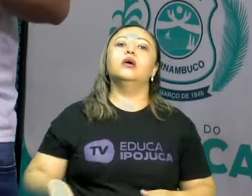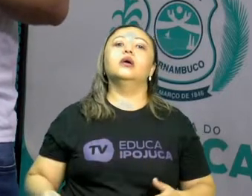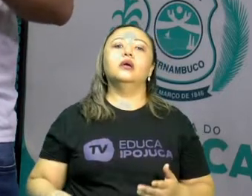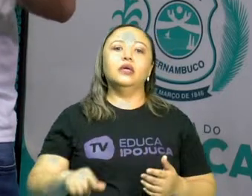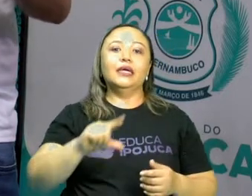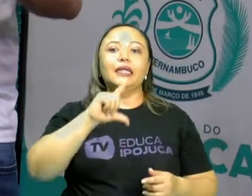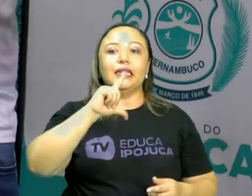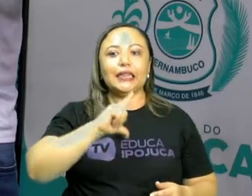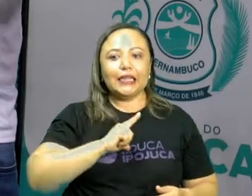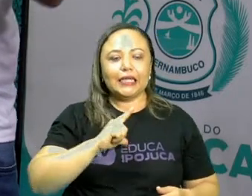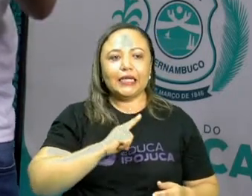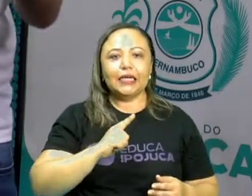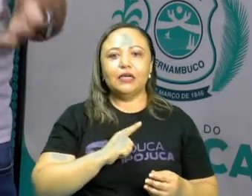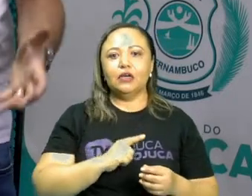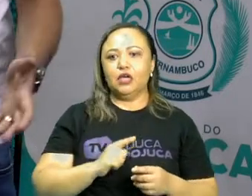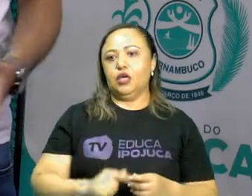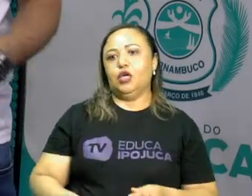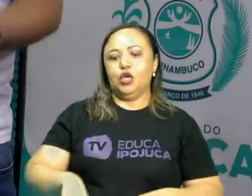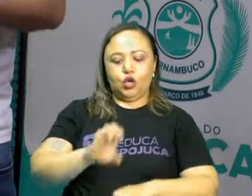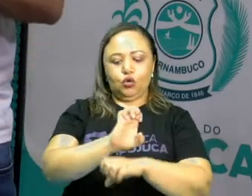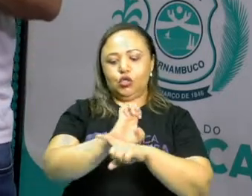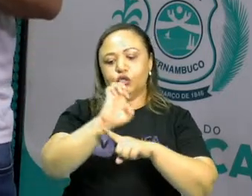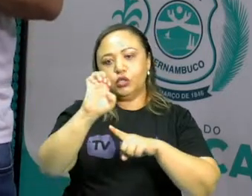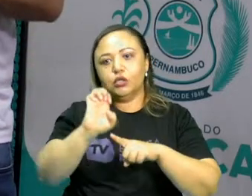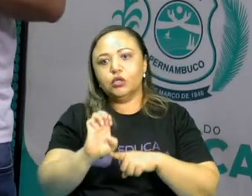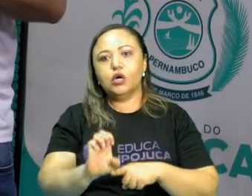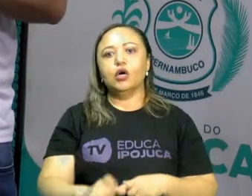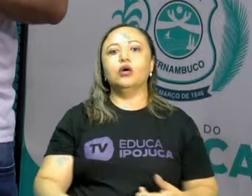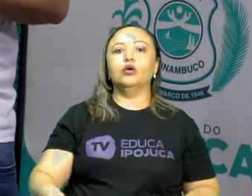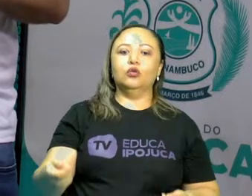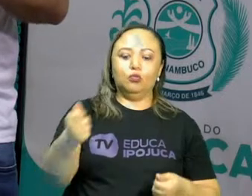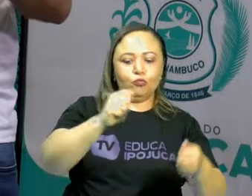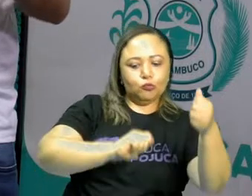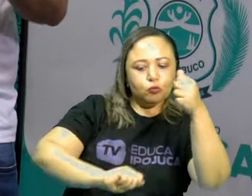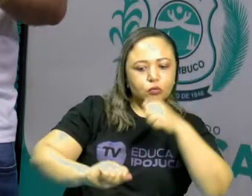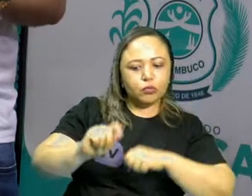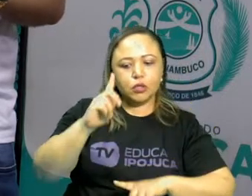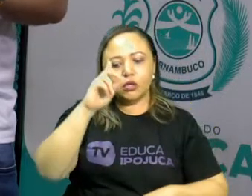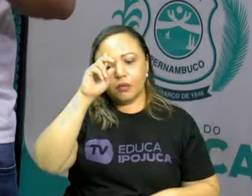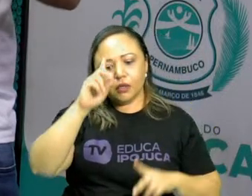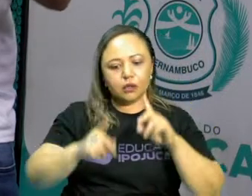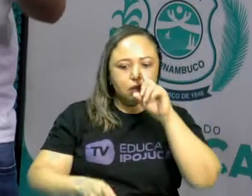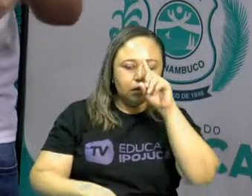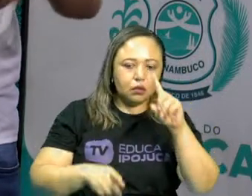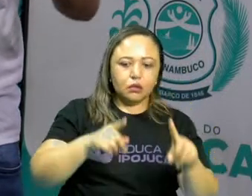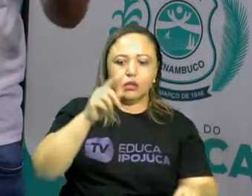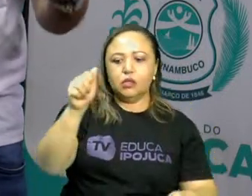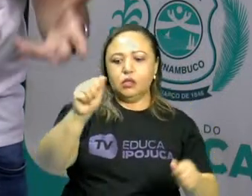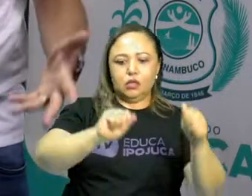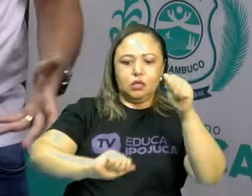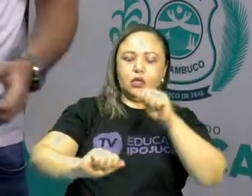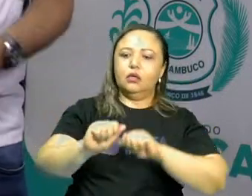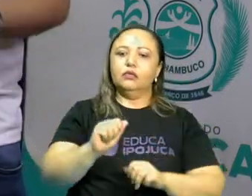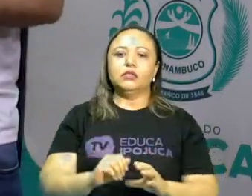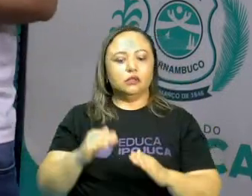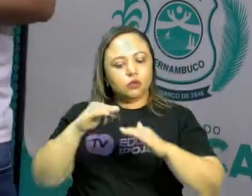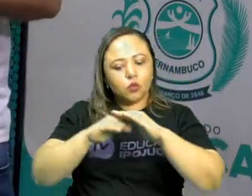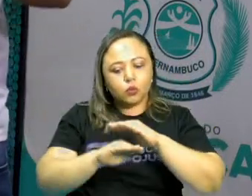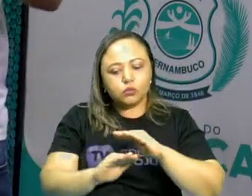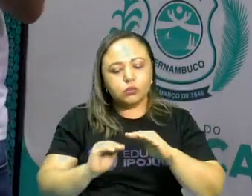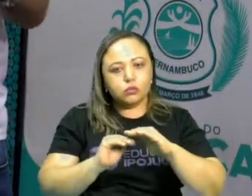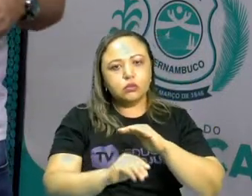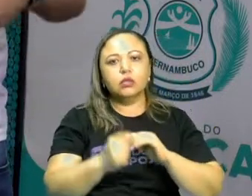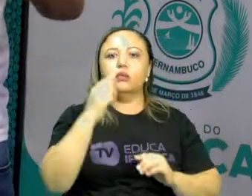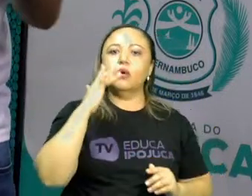tem é um estado enterro é economia você tinha o ideal de pular Ouro ou Prata né